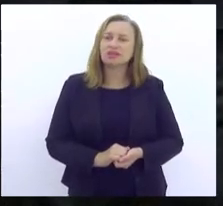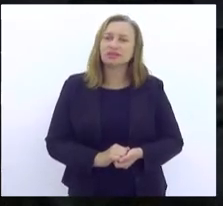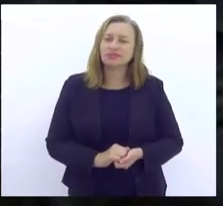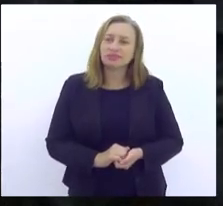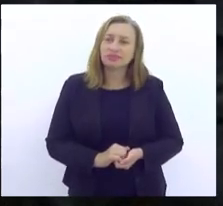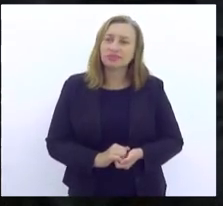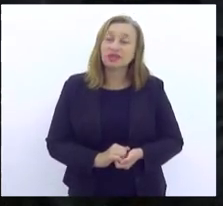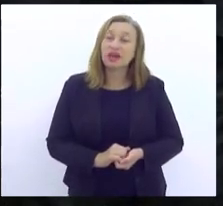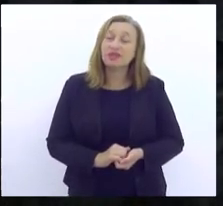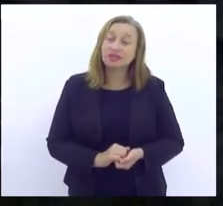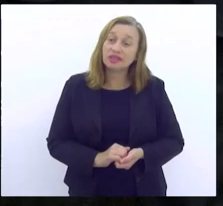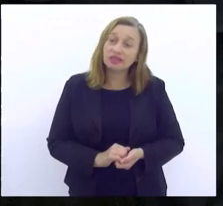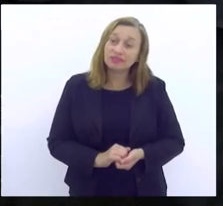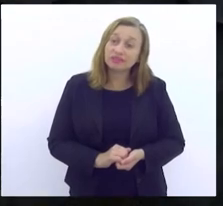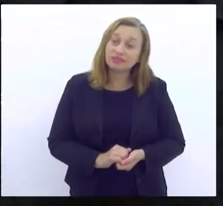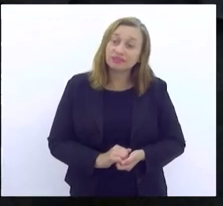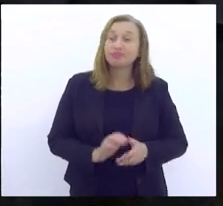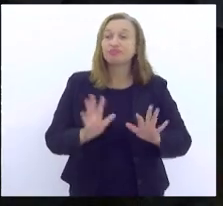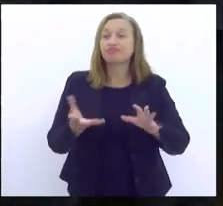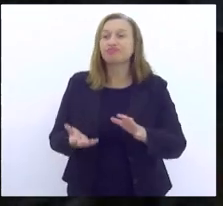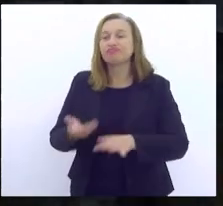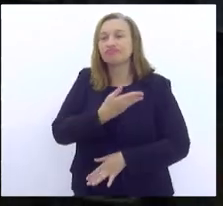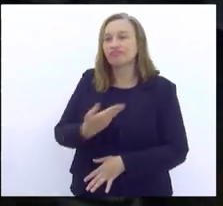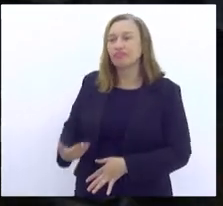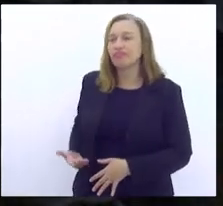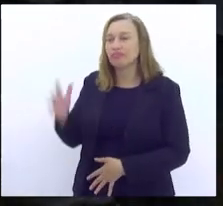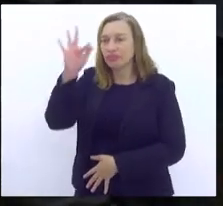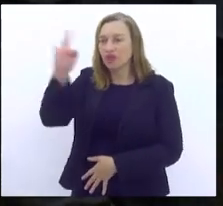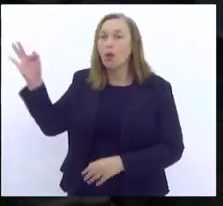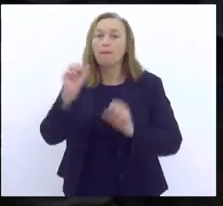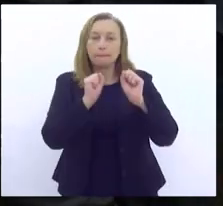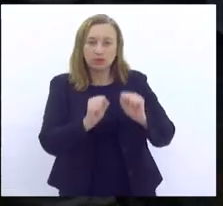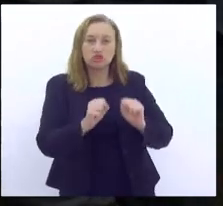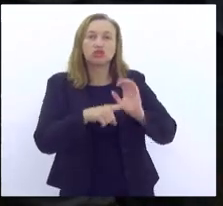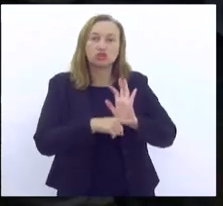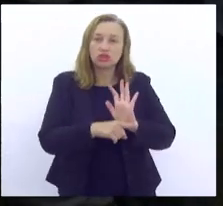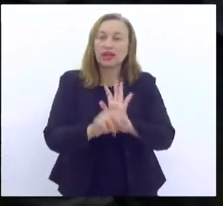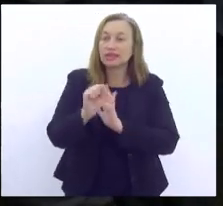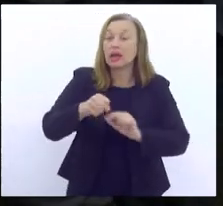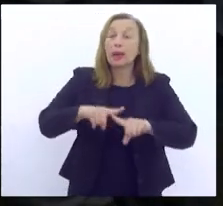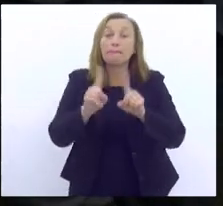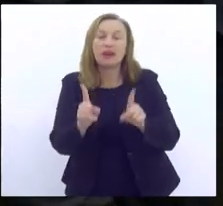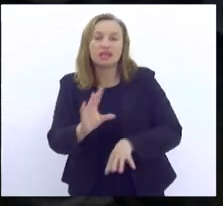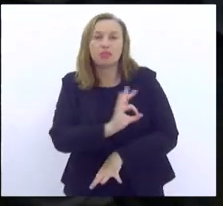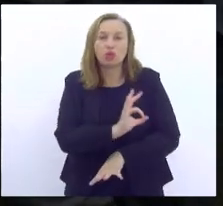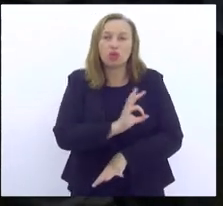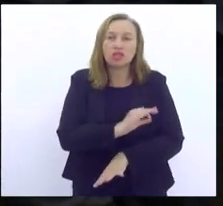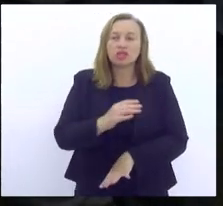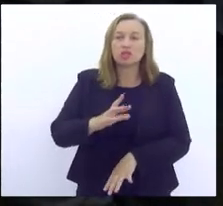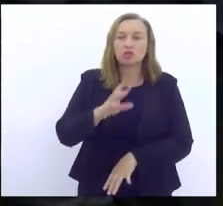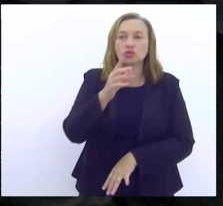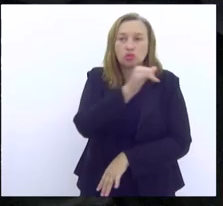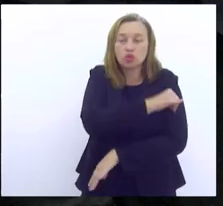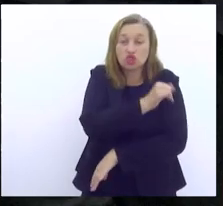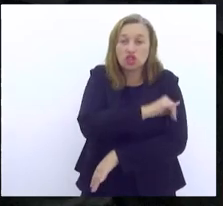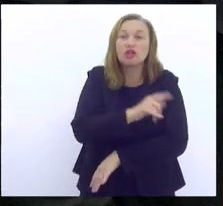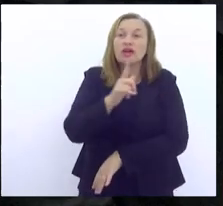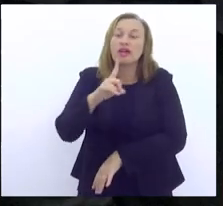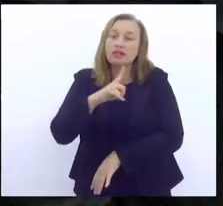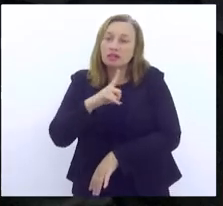o governo federal, ele pode e deve ajudar, senhor presidente, mas a polícia do Rio de Janeiro tem